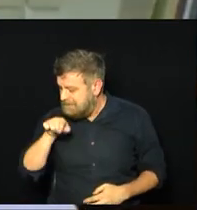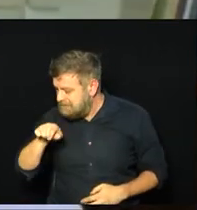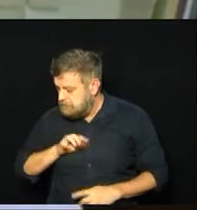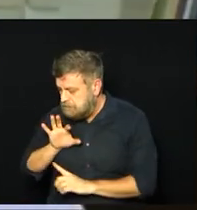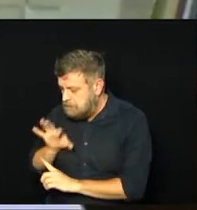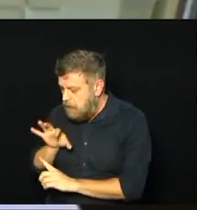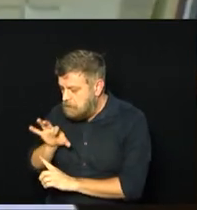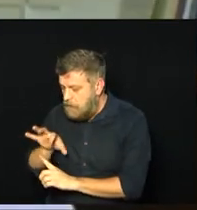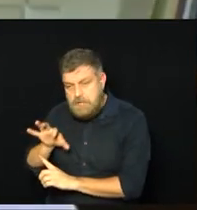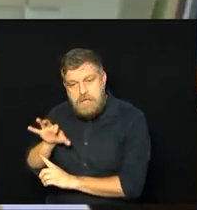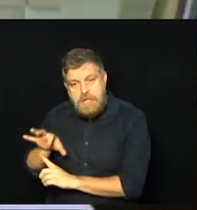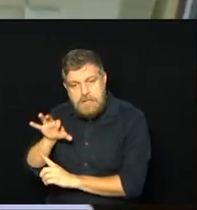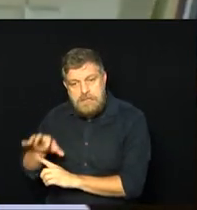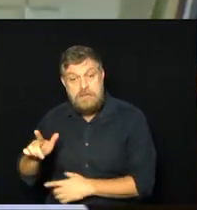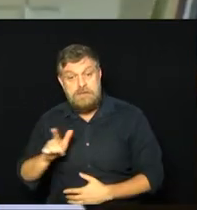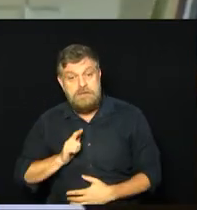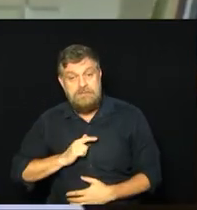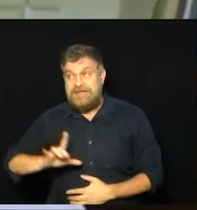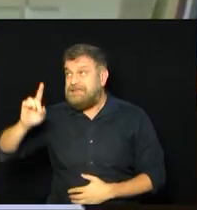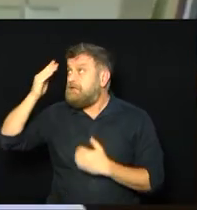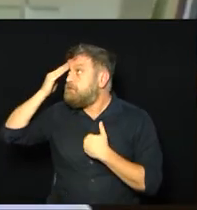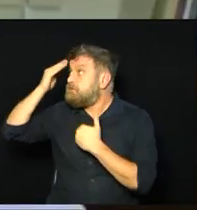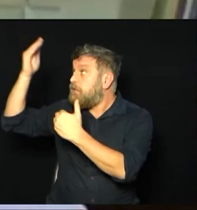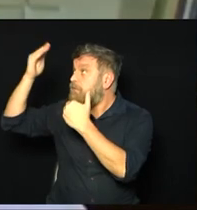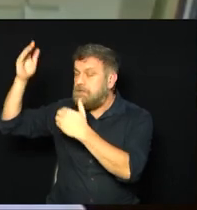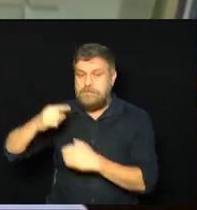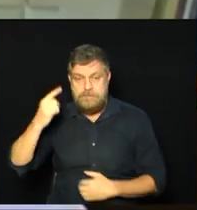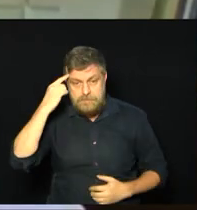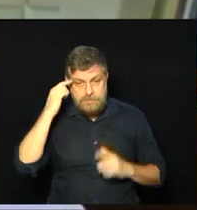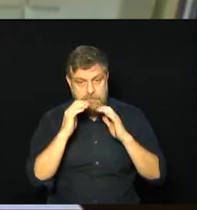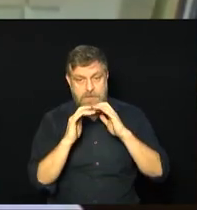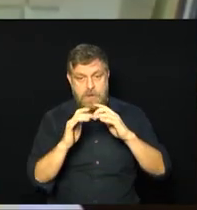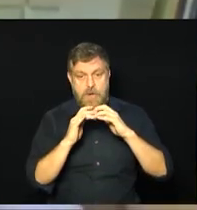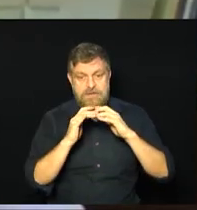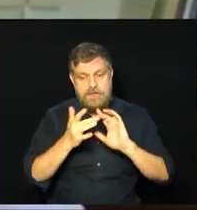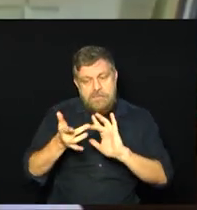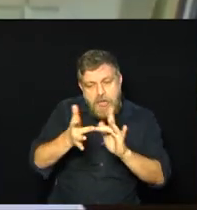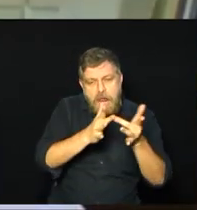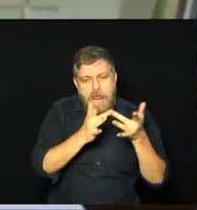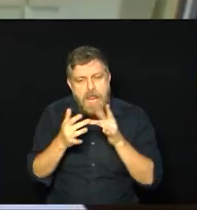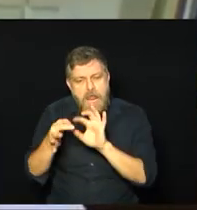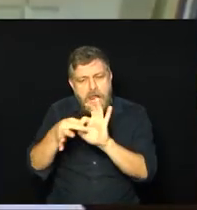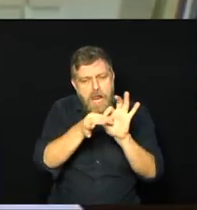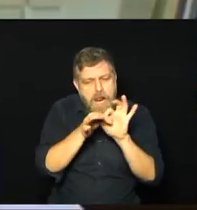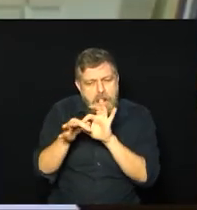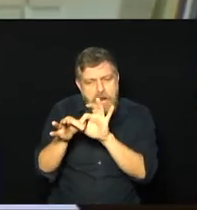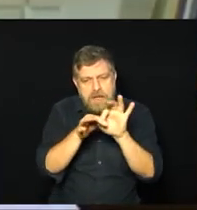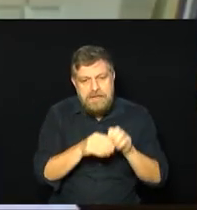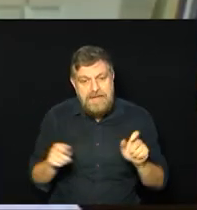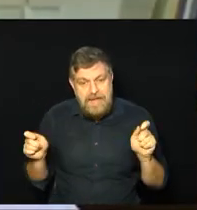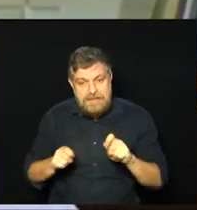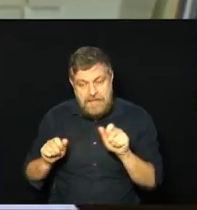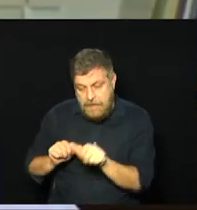muito profundo. Mas, graças a Deus, o cérebro ele tem elasticidade. E essa situação é possível